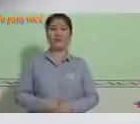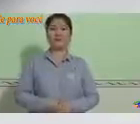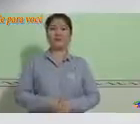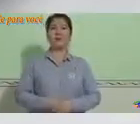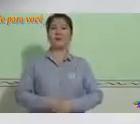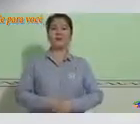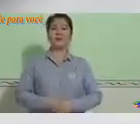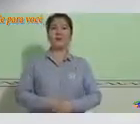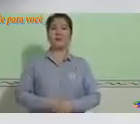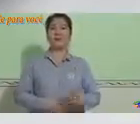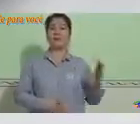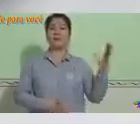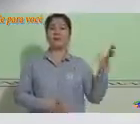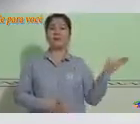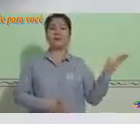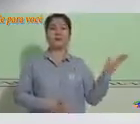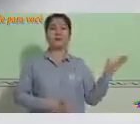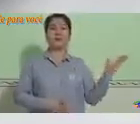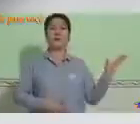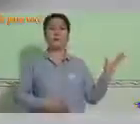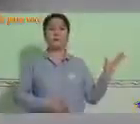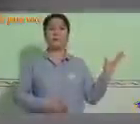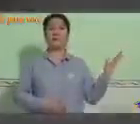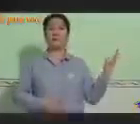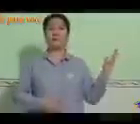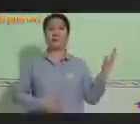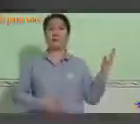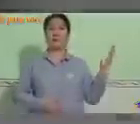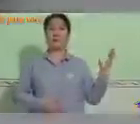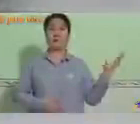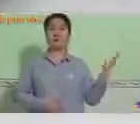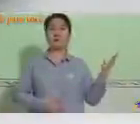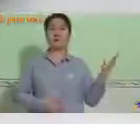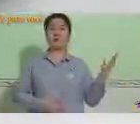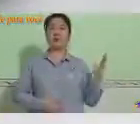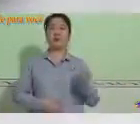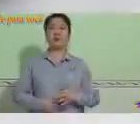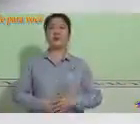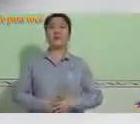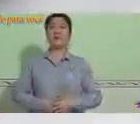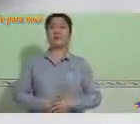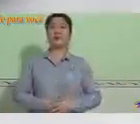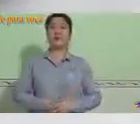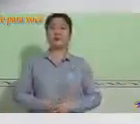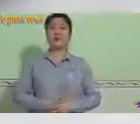reduzindo seu nível glicêmico e fazendo com que se mantenhamos níveis de glicose no sangue.